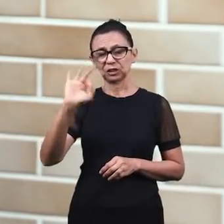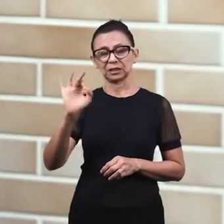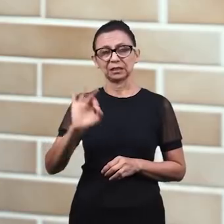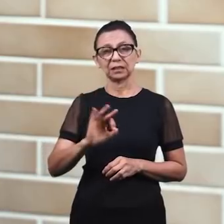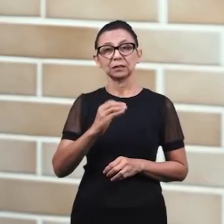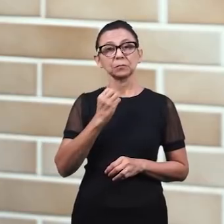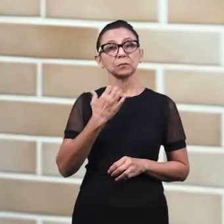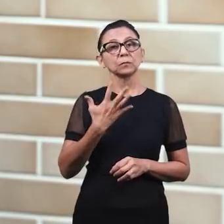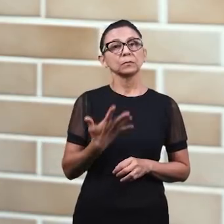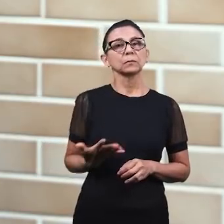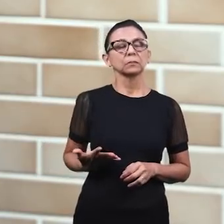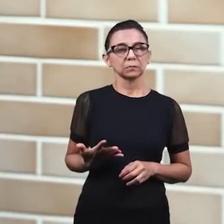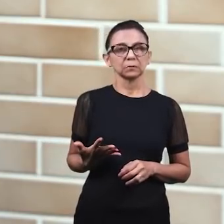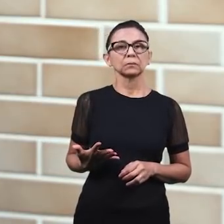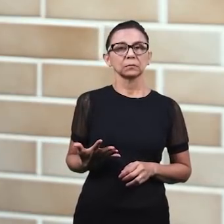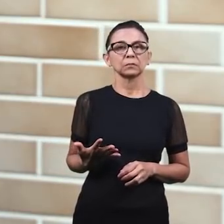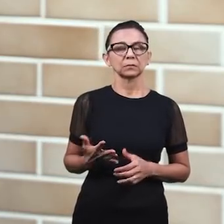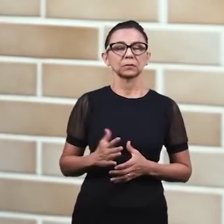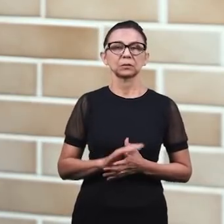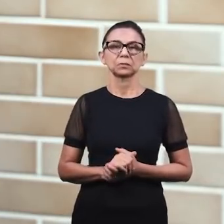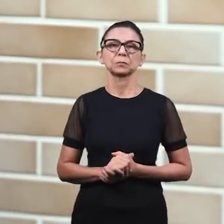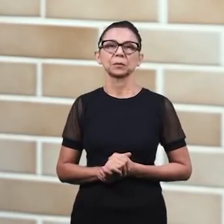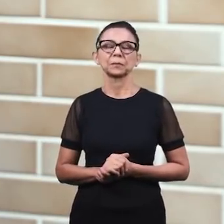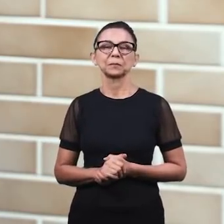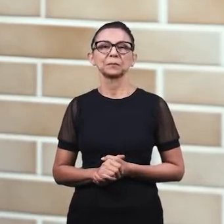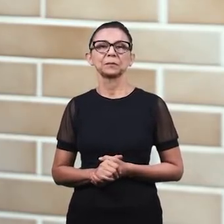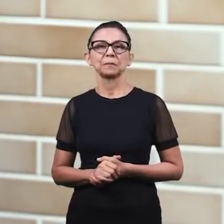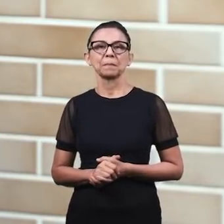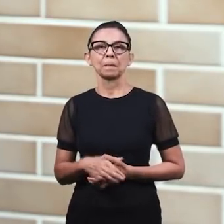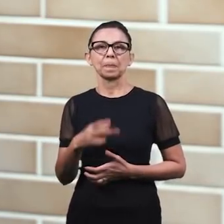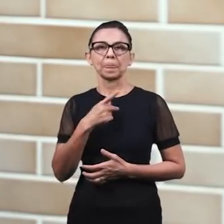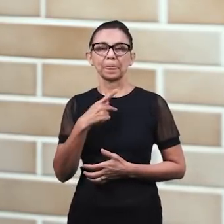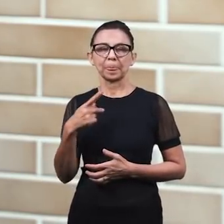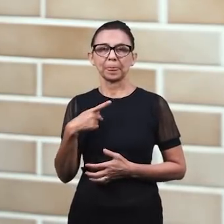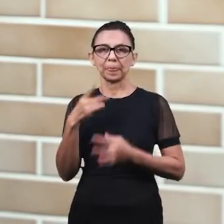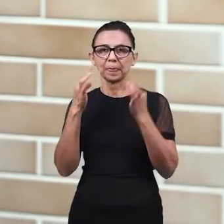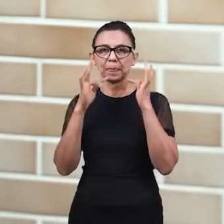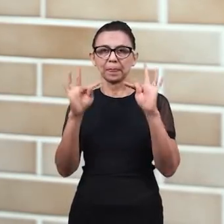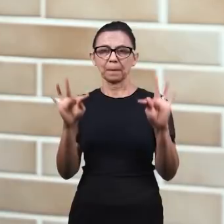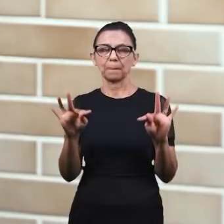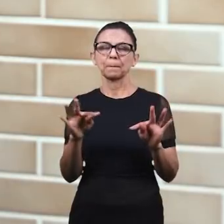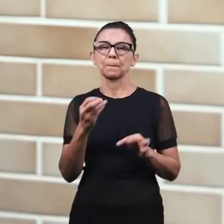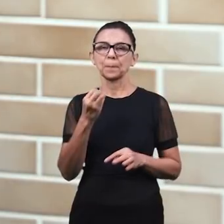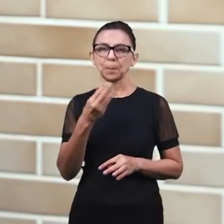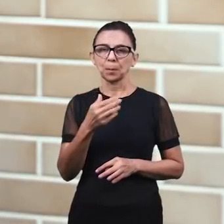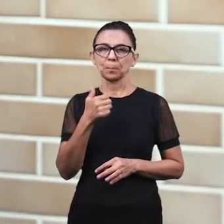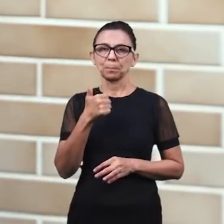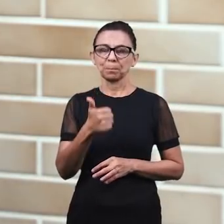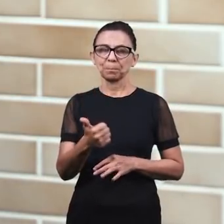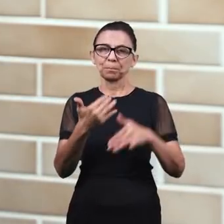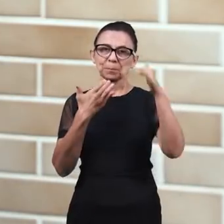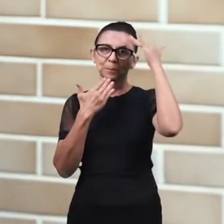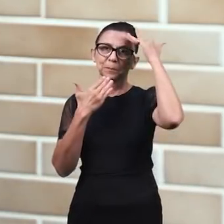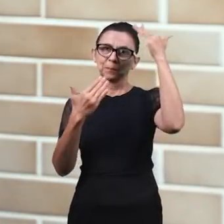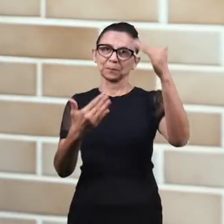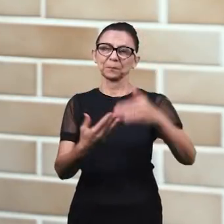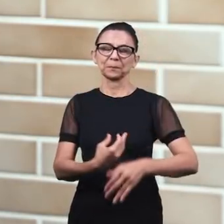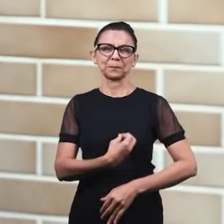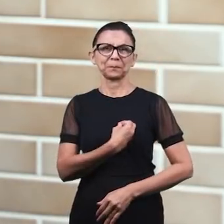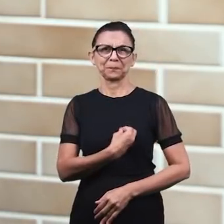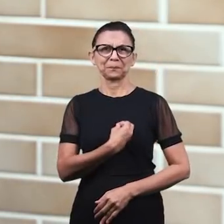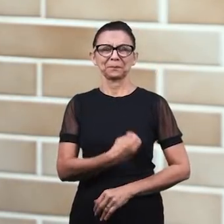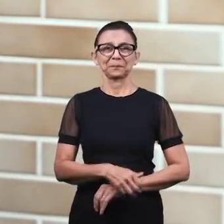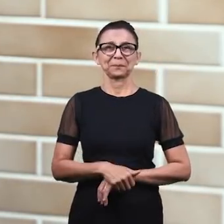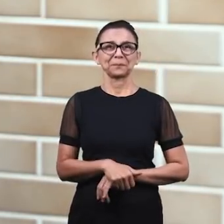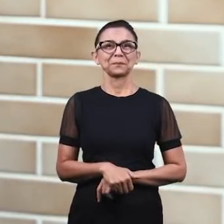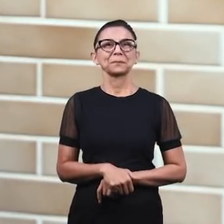escola bíblica para os nossos irmãos nas igrejas, conforme colocado pelo pastor Bergson Costa. Pastor Bergson, muito obrigado